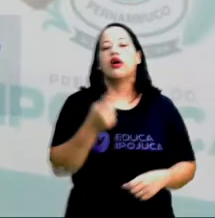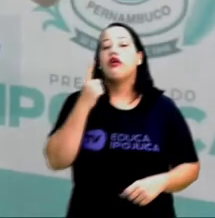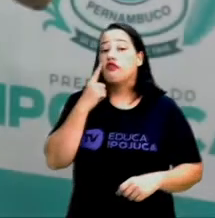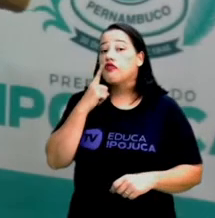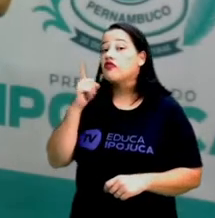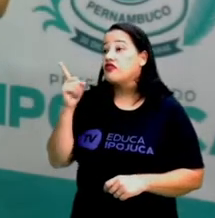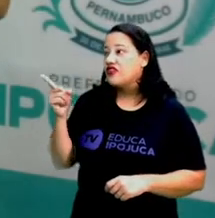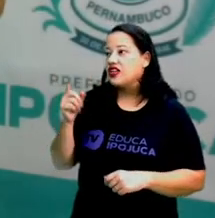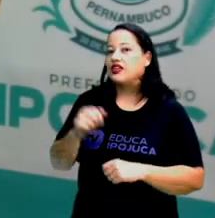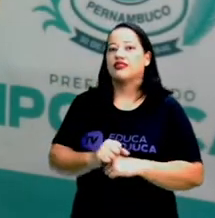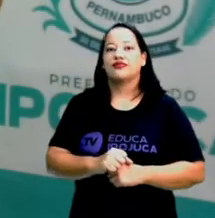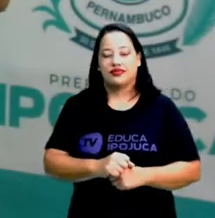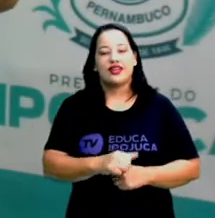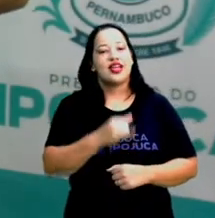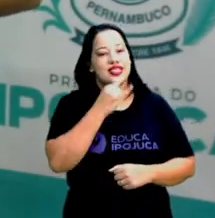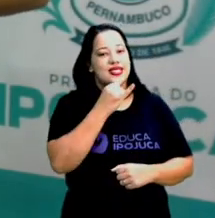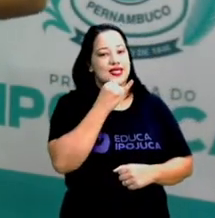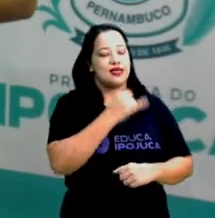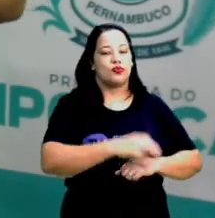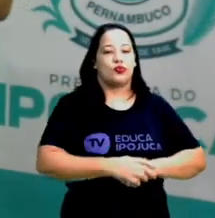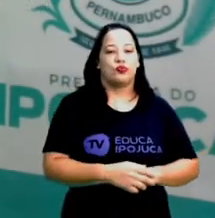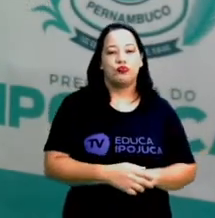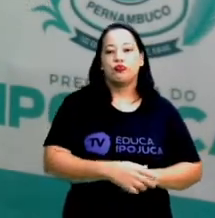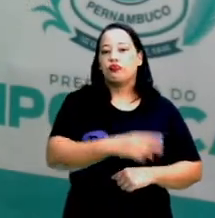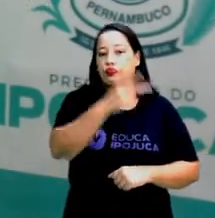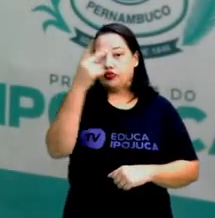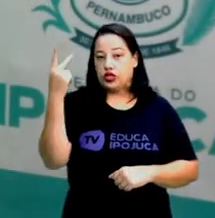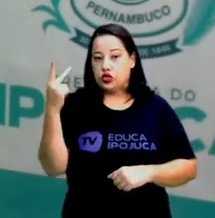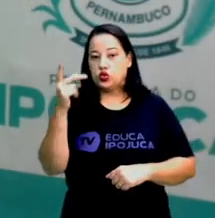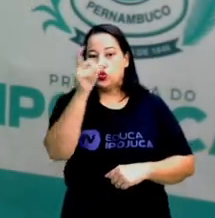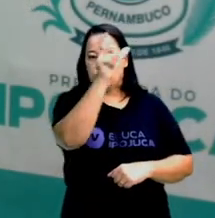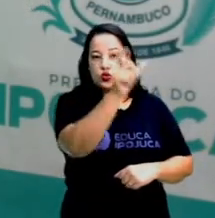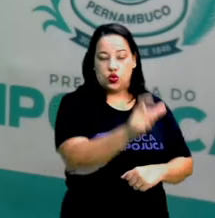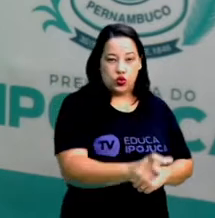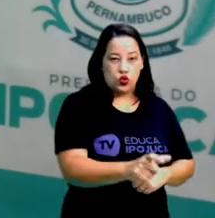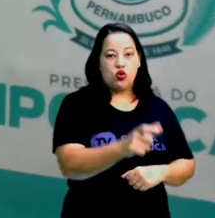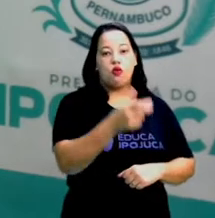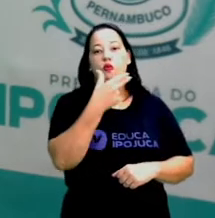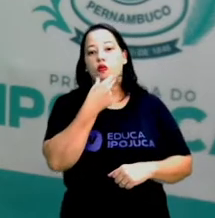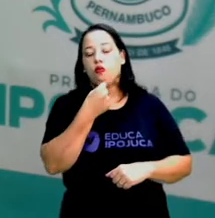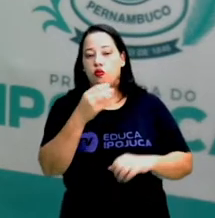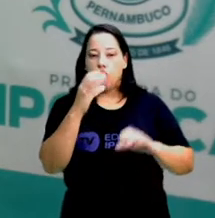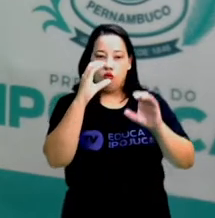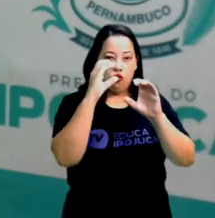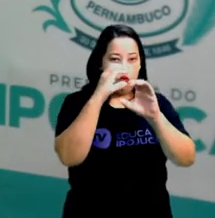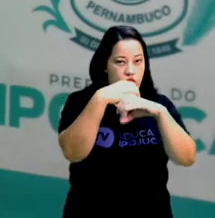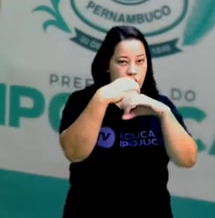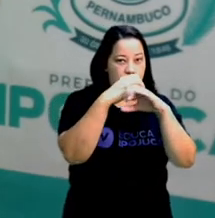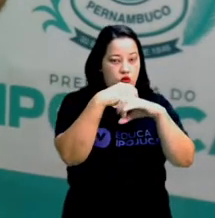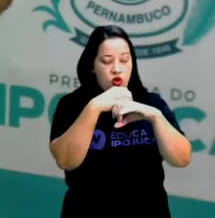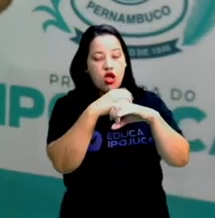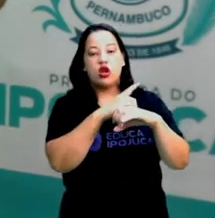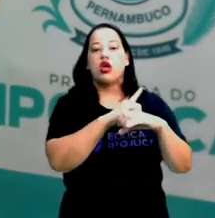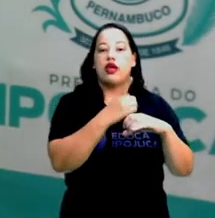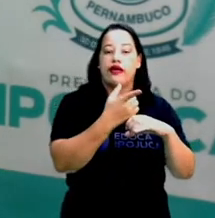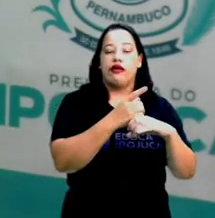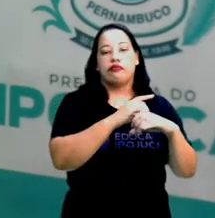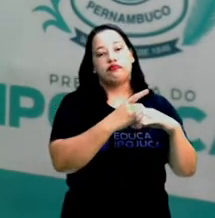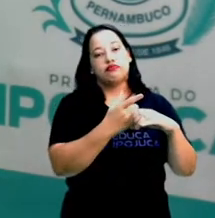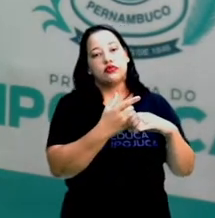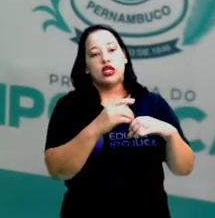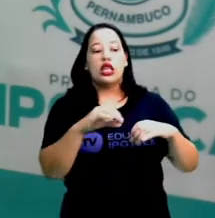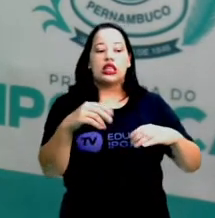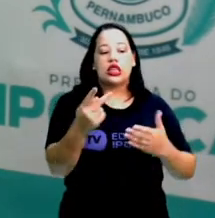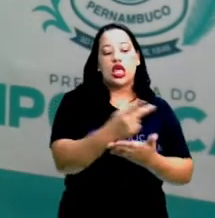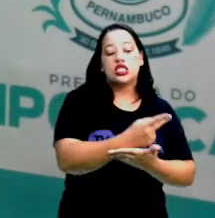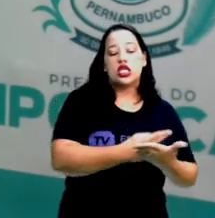aqui alguns exemplos. Nós temos o arquiteto. O que é que o arquiteto faz? Ele faz